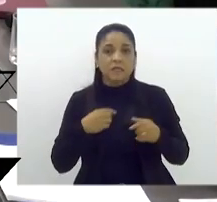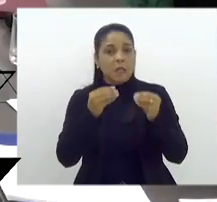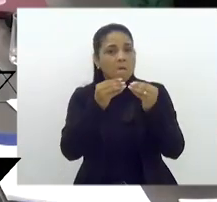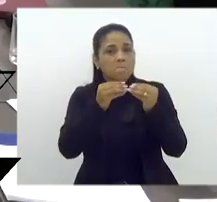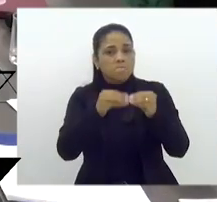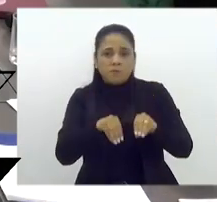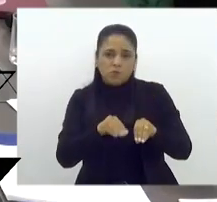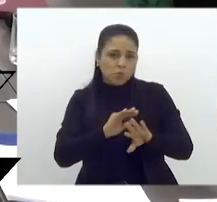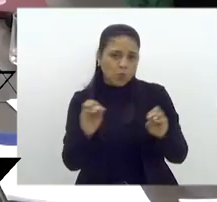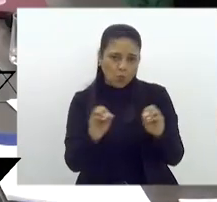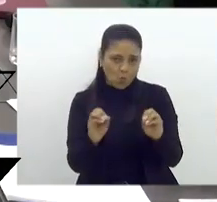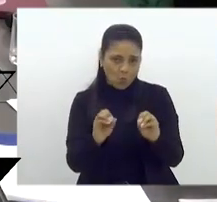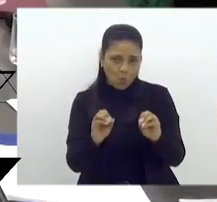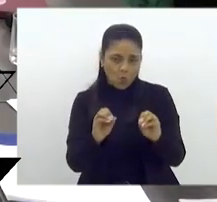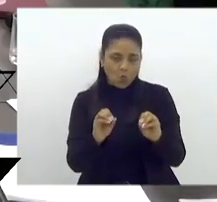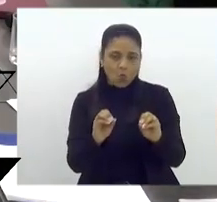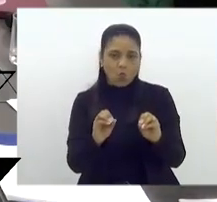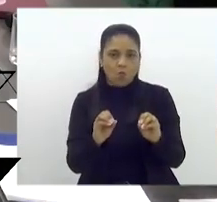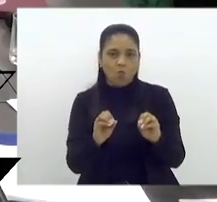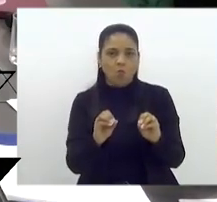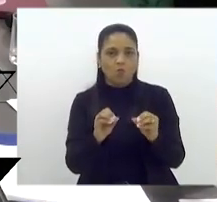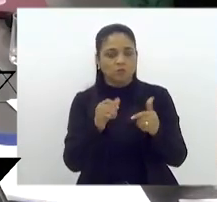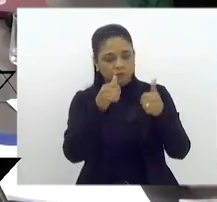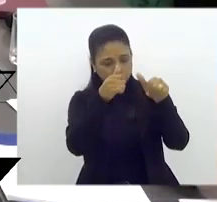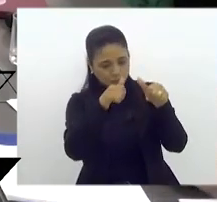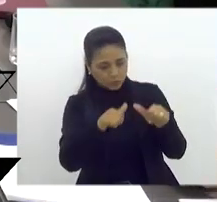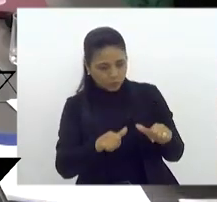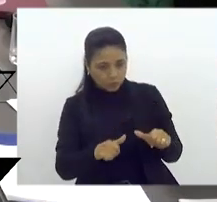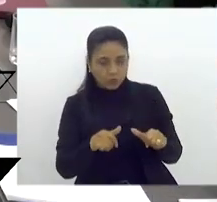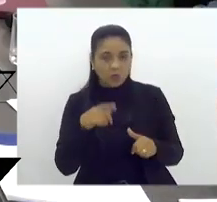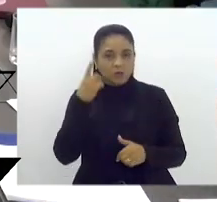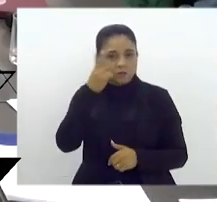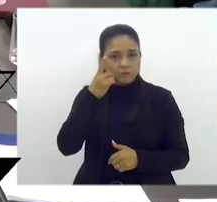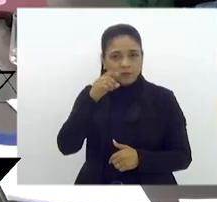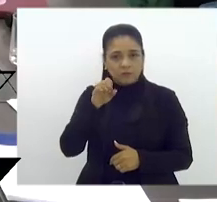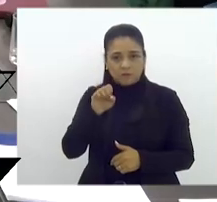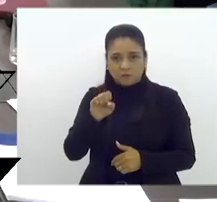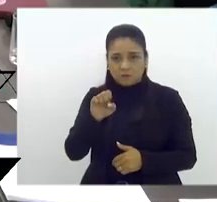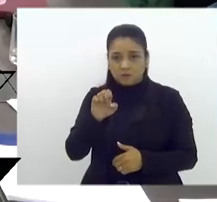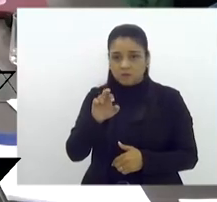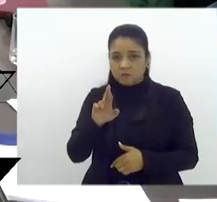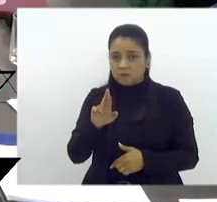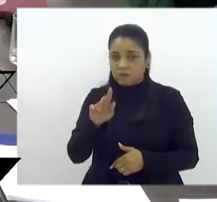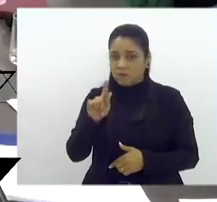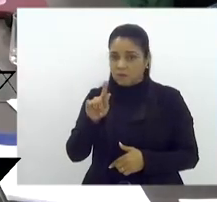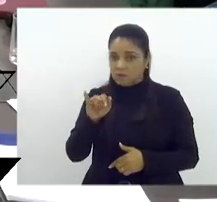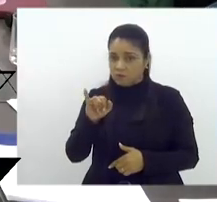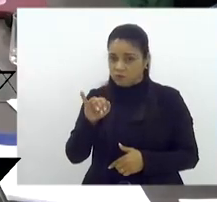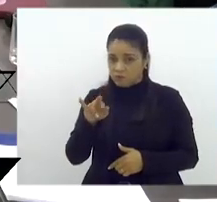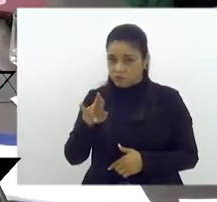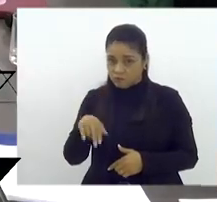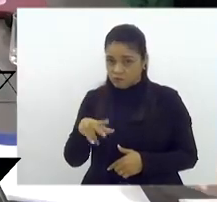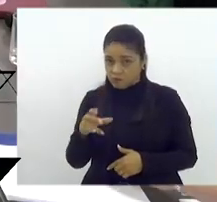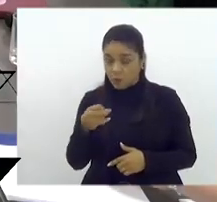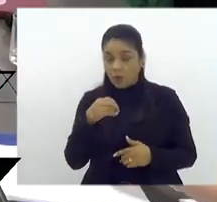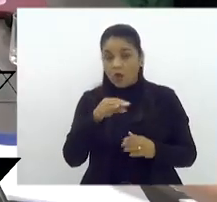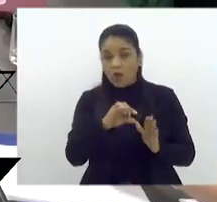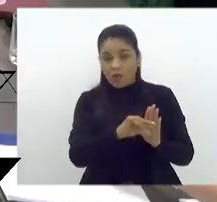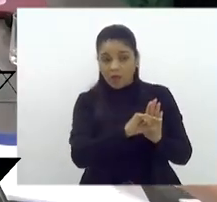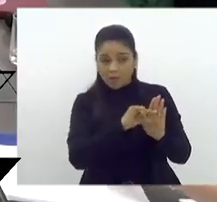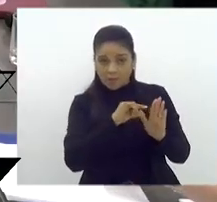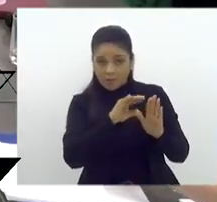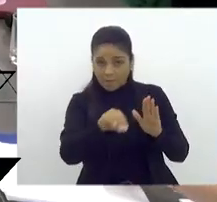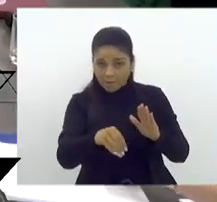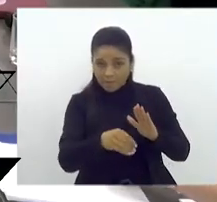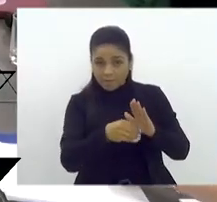ao pedido do parecer, de vistas do deputado doutor Serginho, a ementa, ela está bem